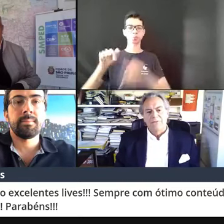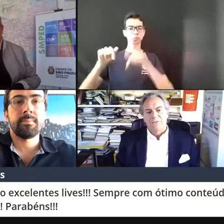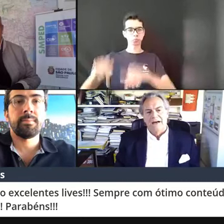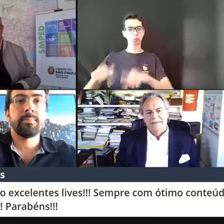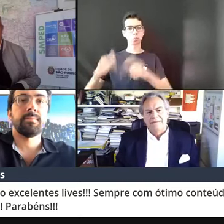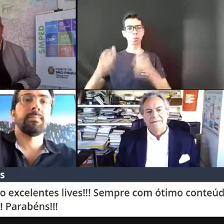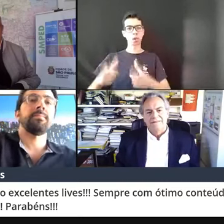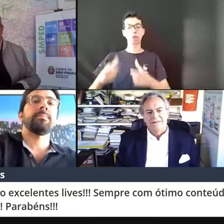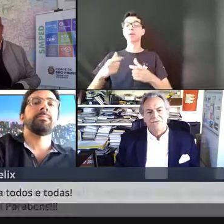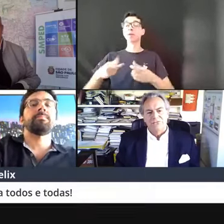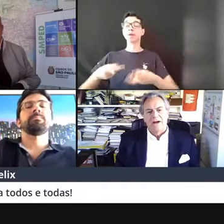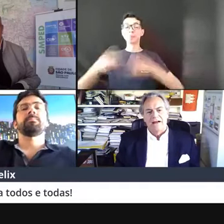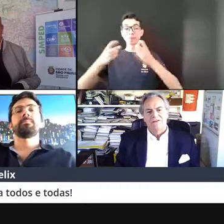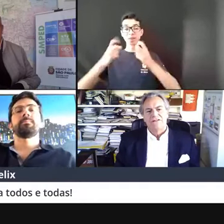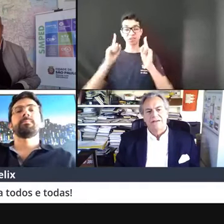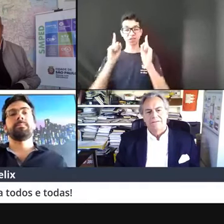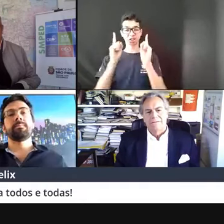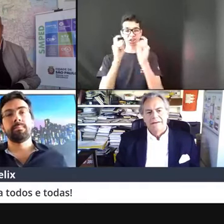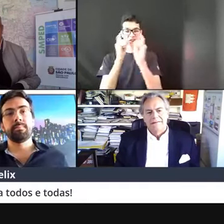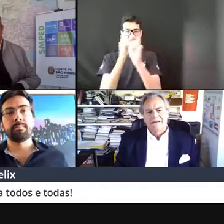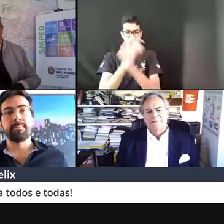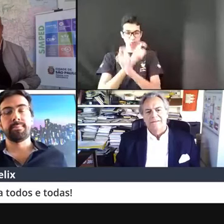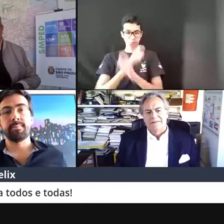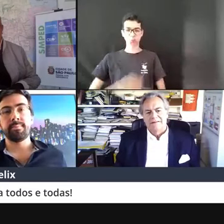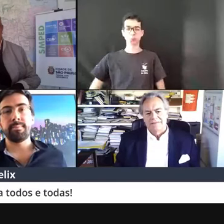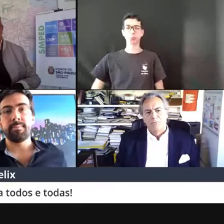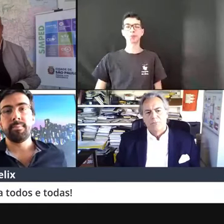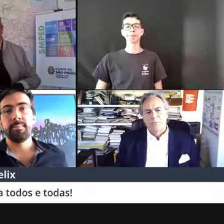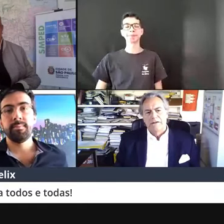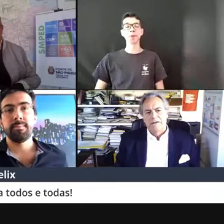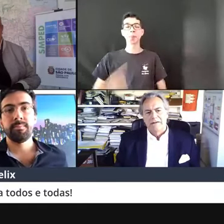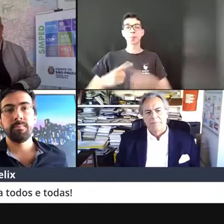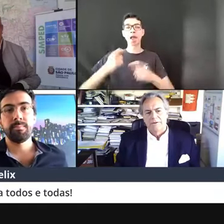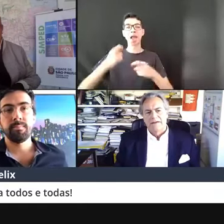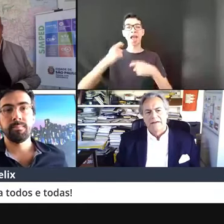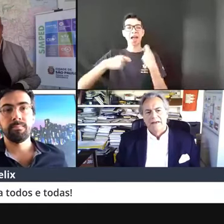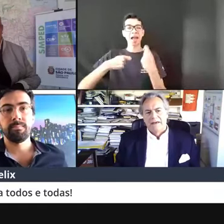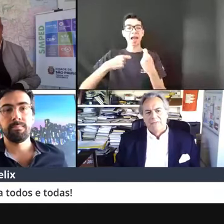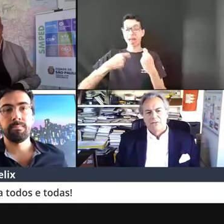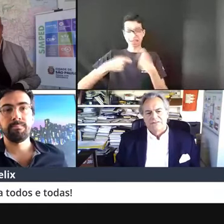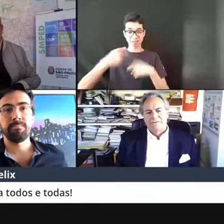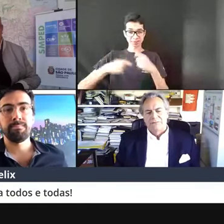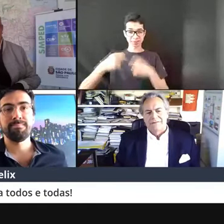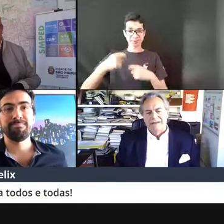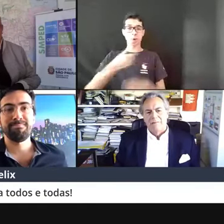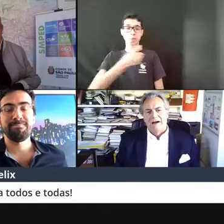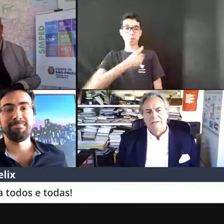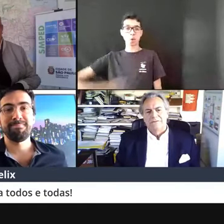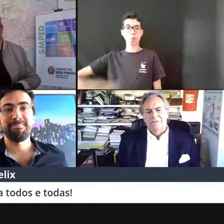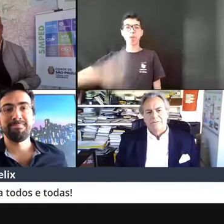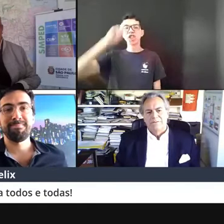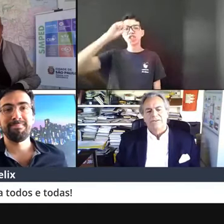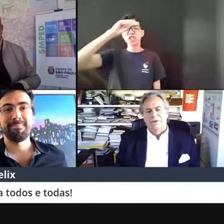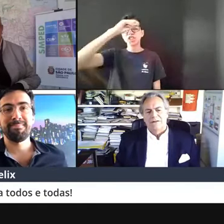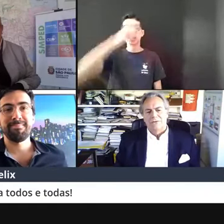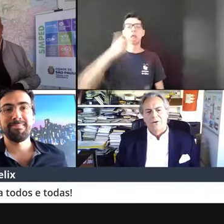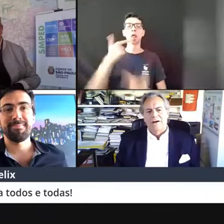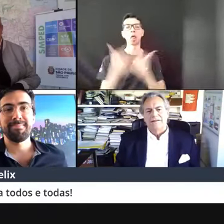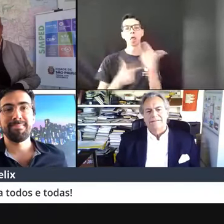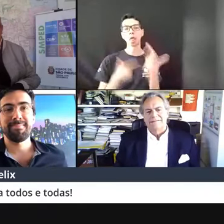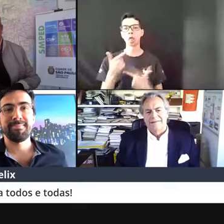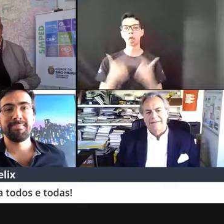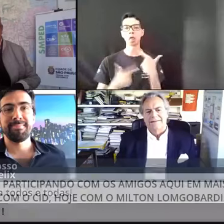a dificuldade de se enxugar gelo na administração pública, né? Porque você trabalha